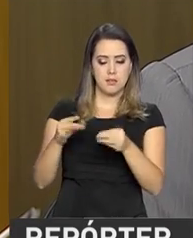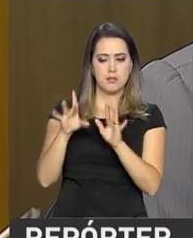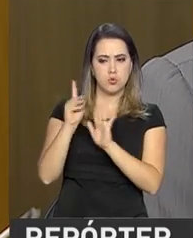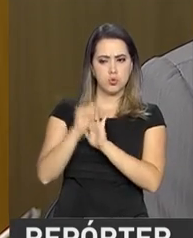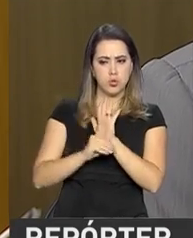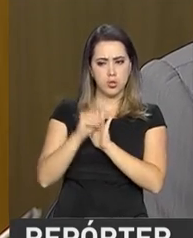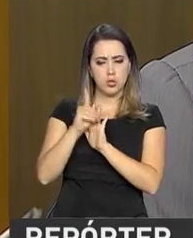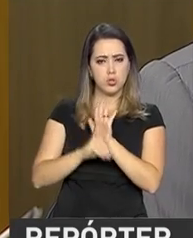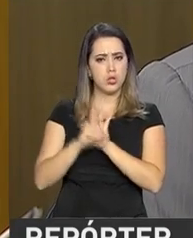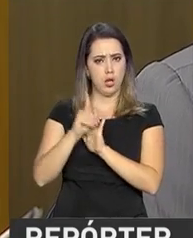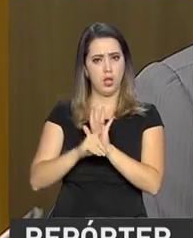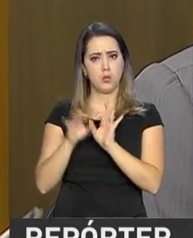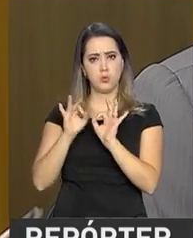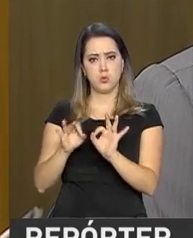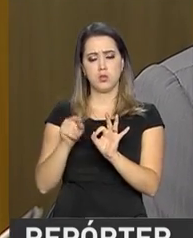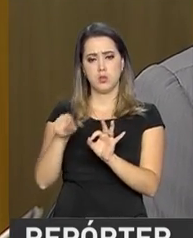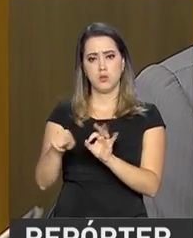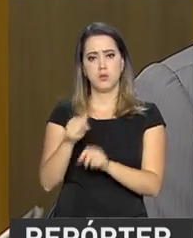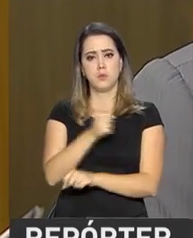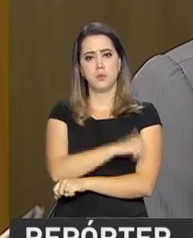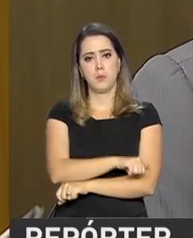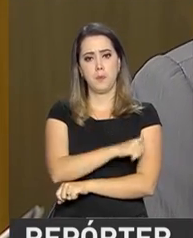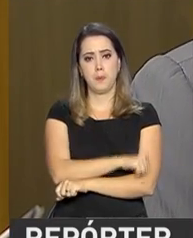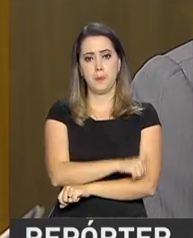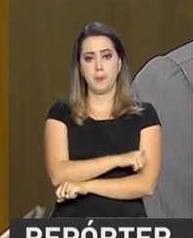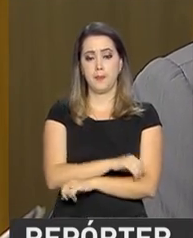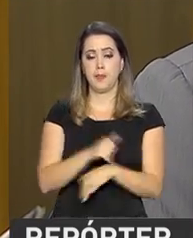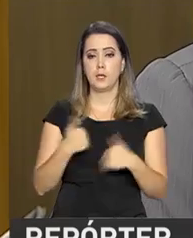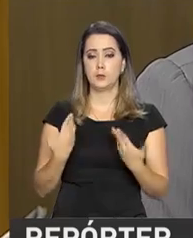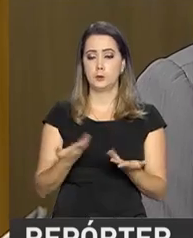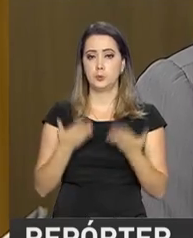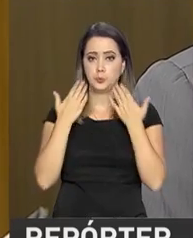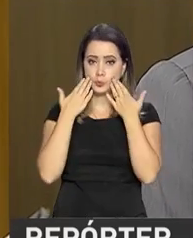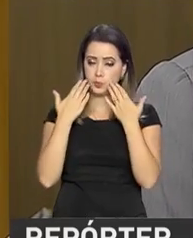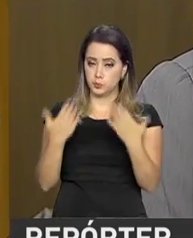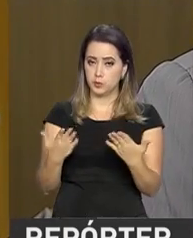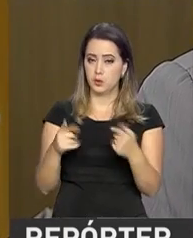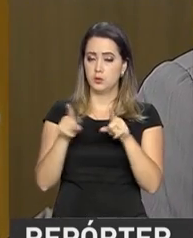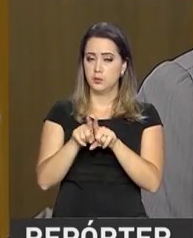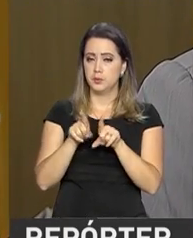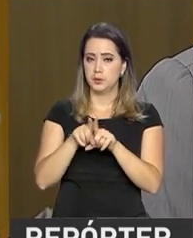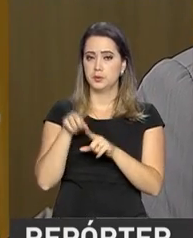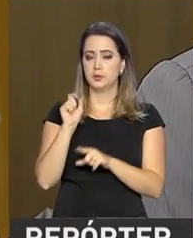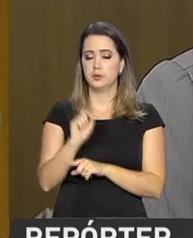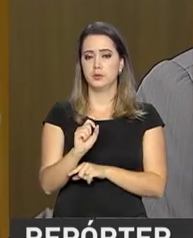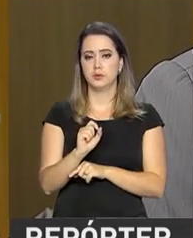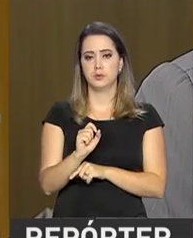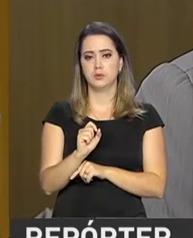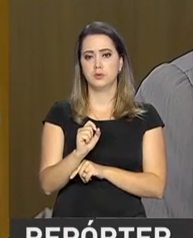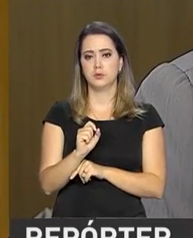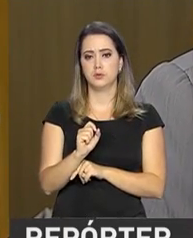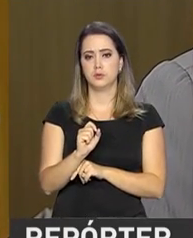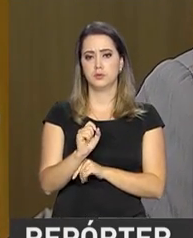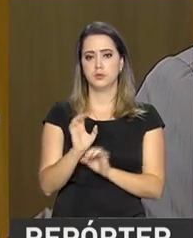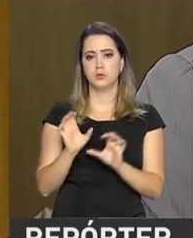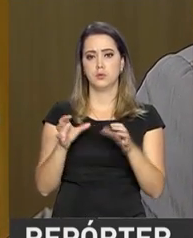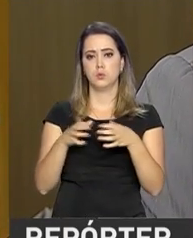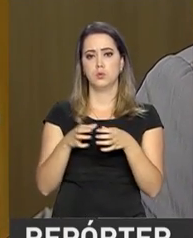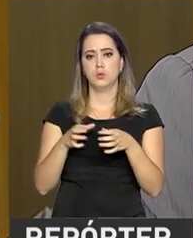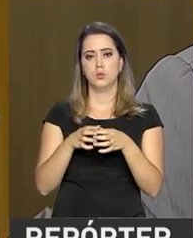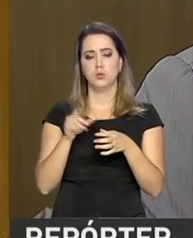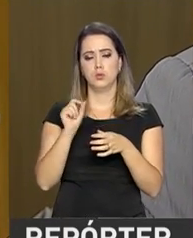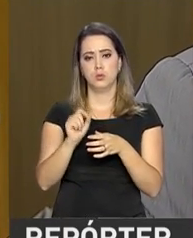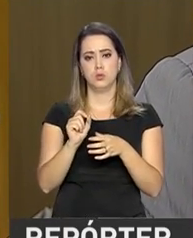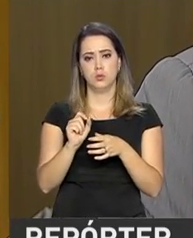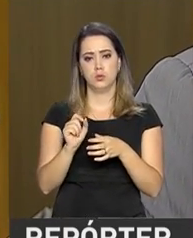população que ali reside no rio de janeiro é apresentamos o observatório para a alta comissária